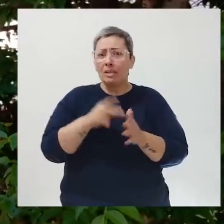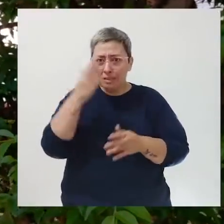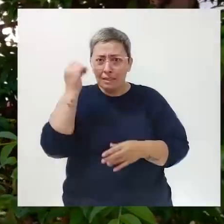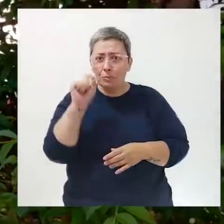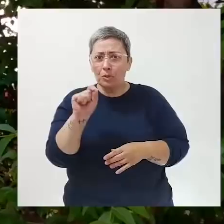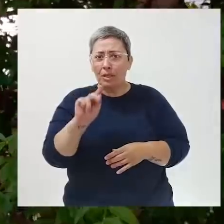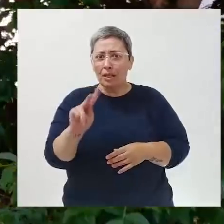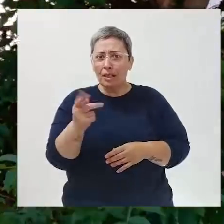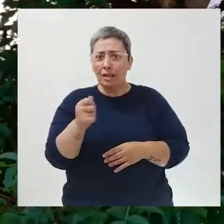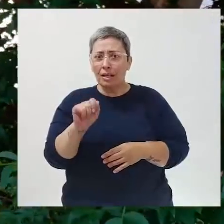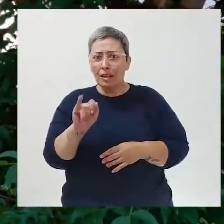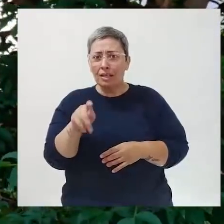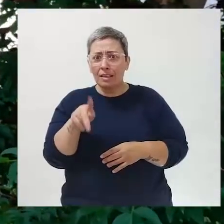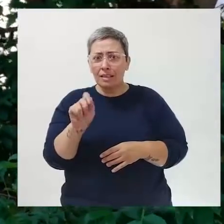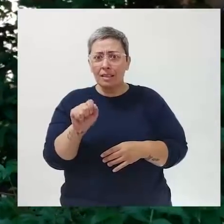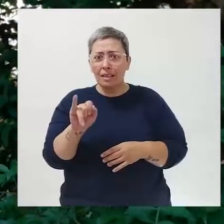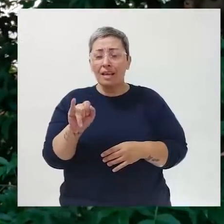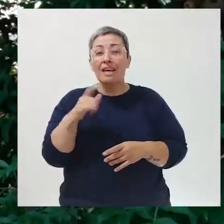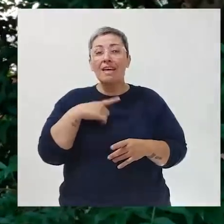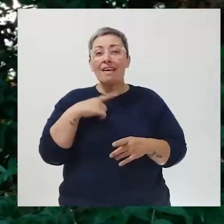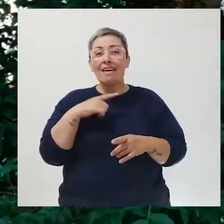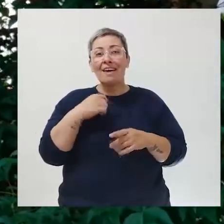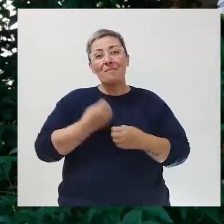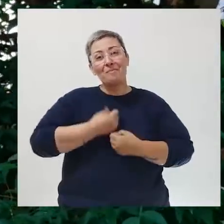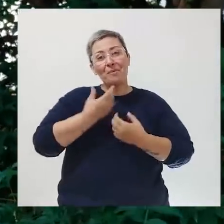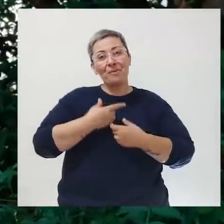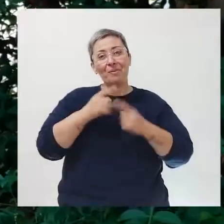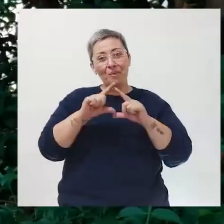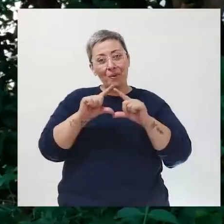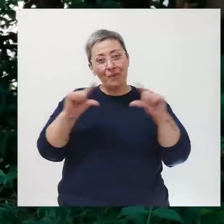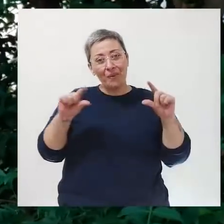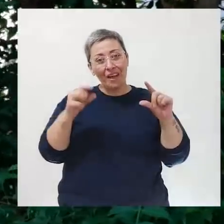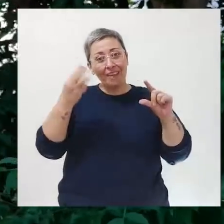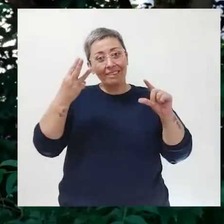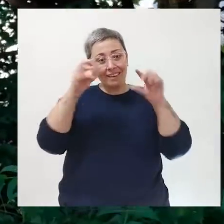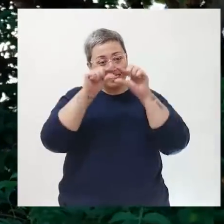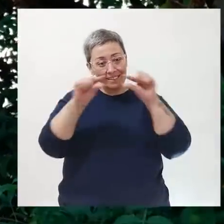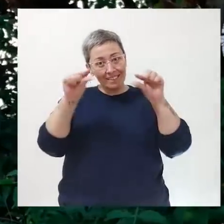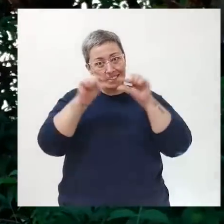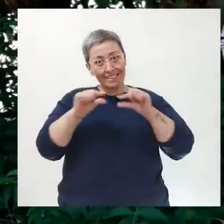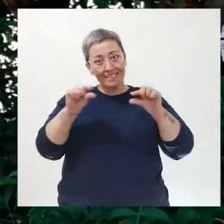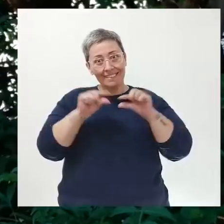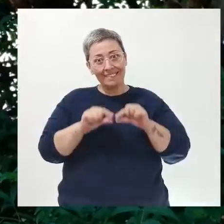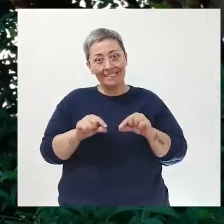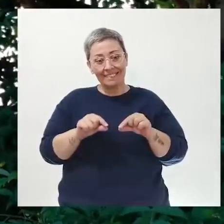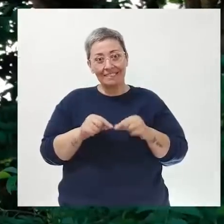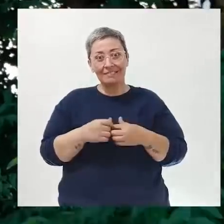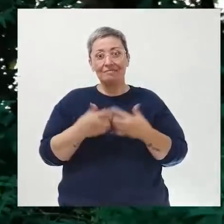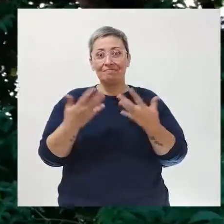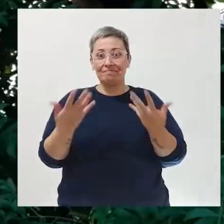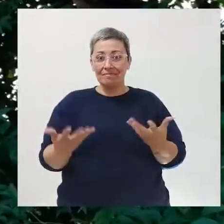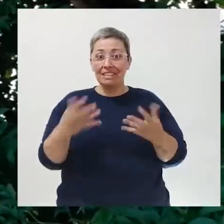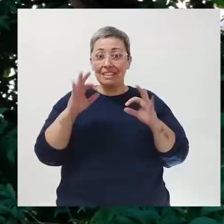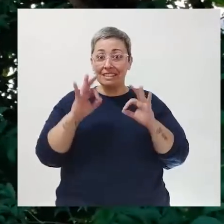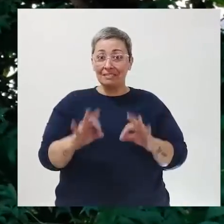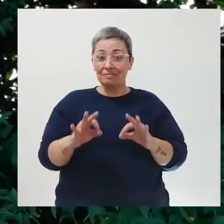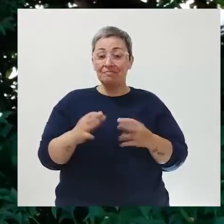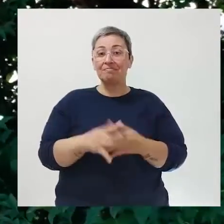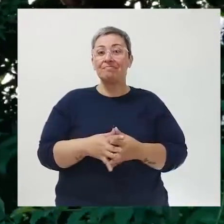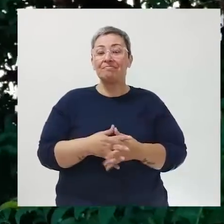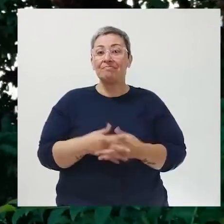haikais? Haikais são pequenos poemas de apenas 3 versos. É isso